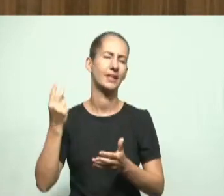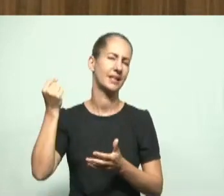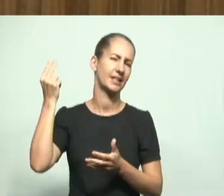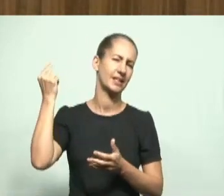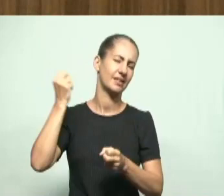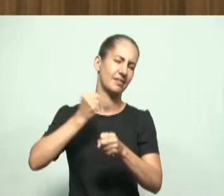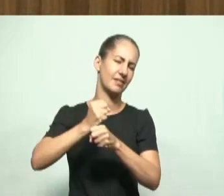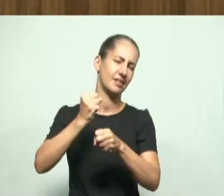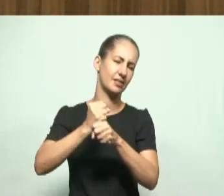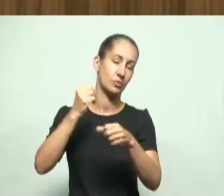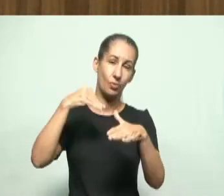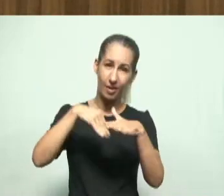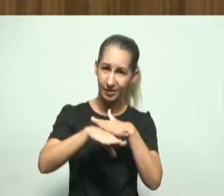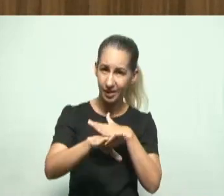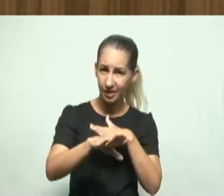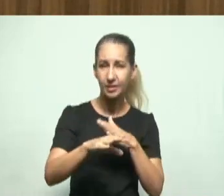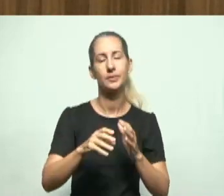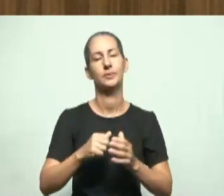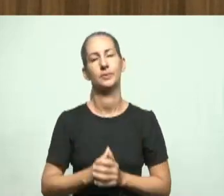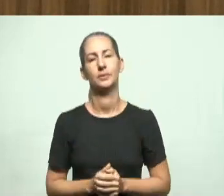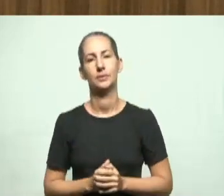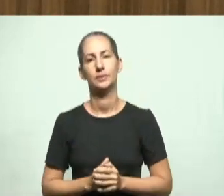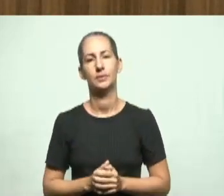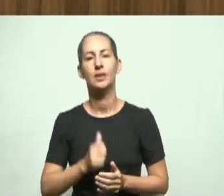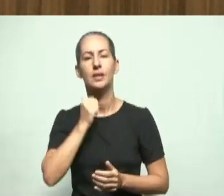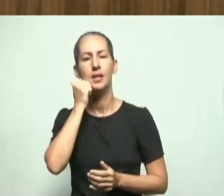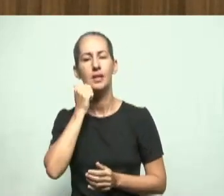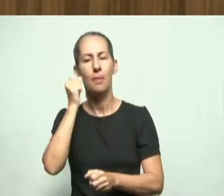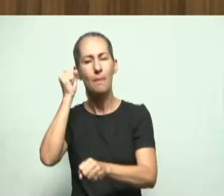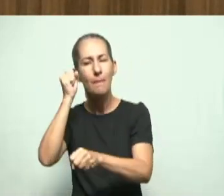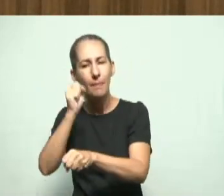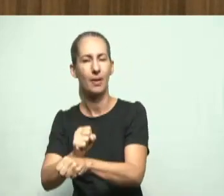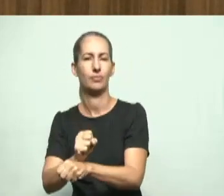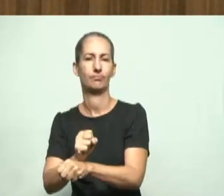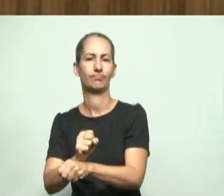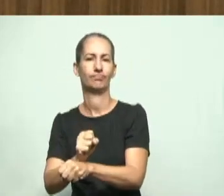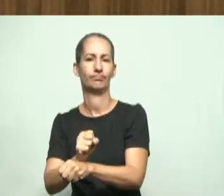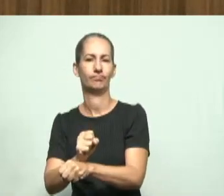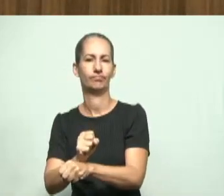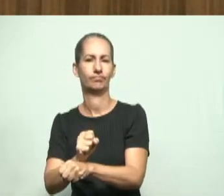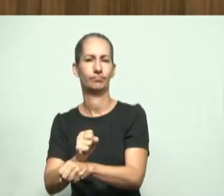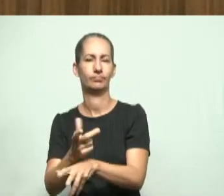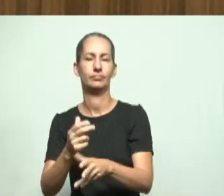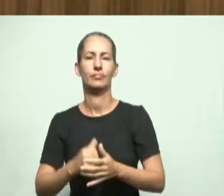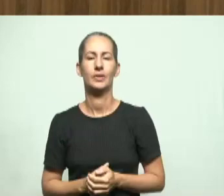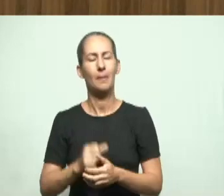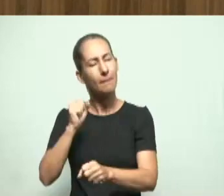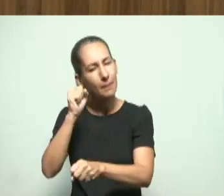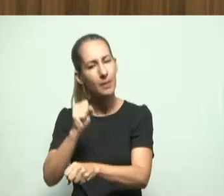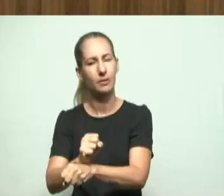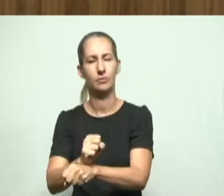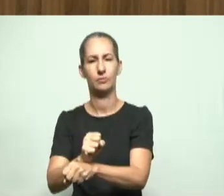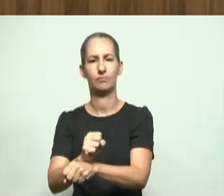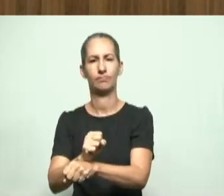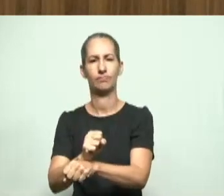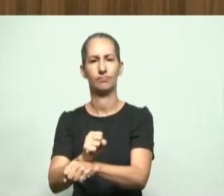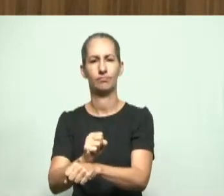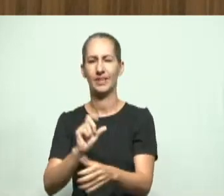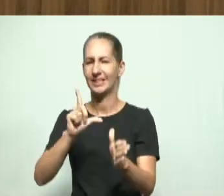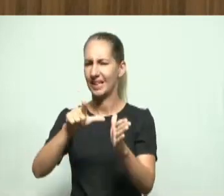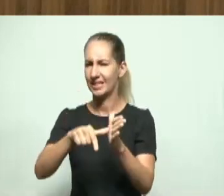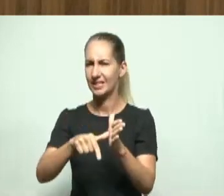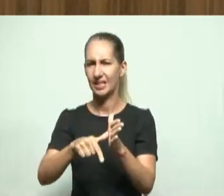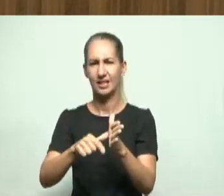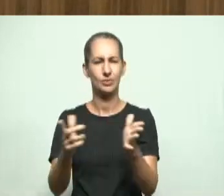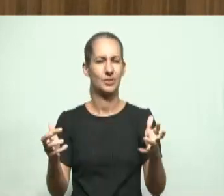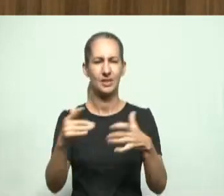anos engavetados, onde Natal parou, não cresceu, estagnou, ficou atrás de toda a